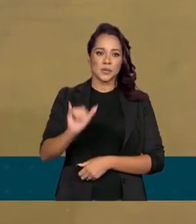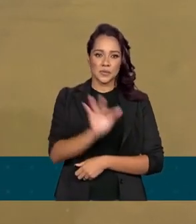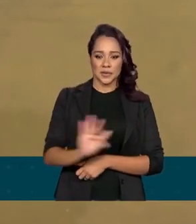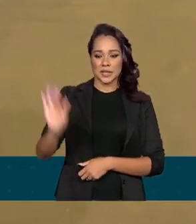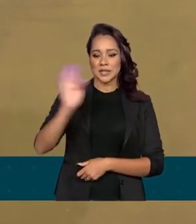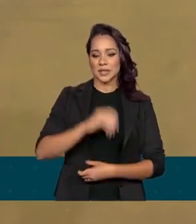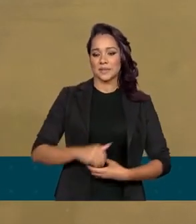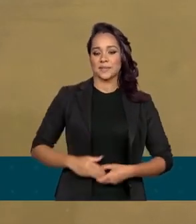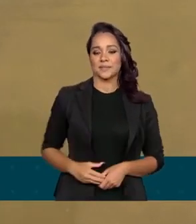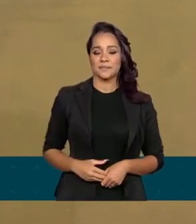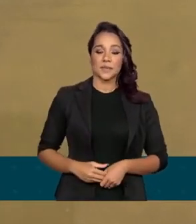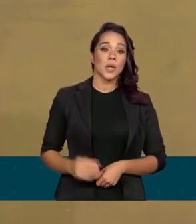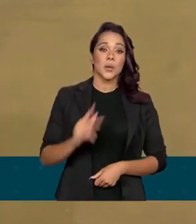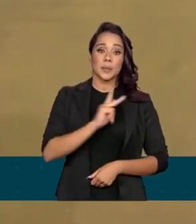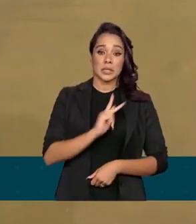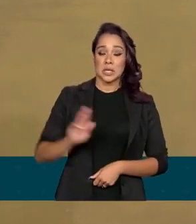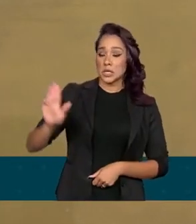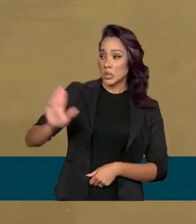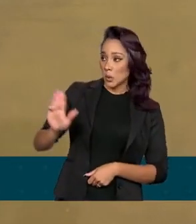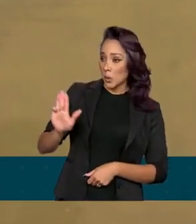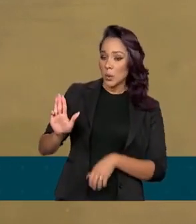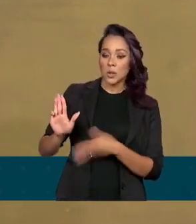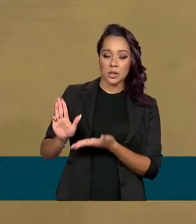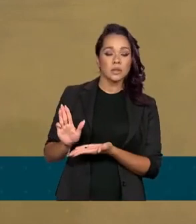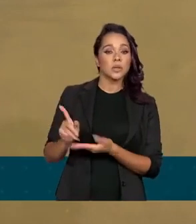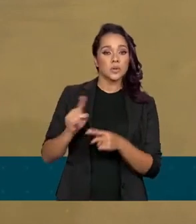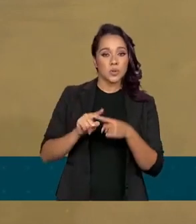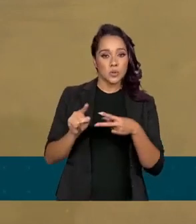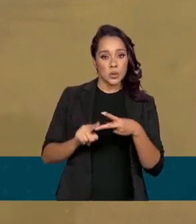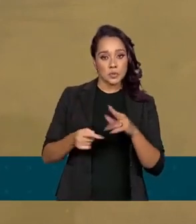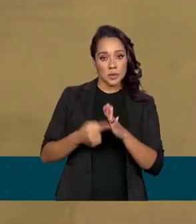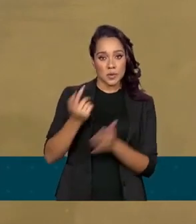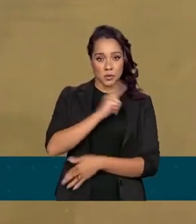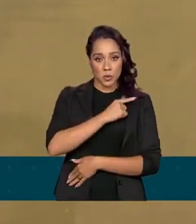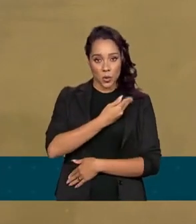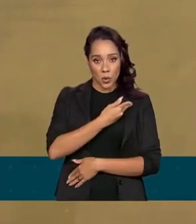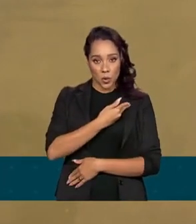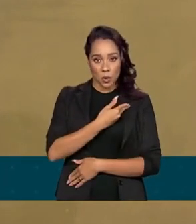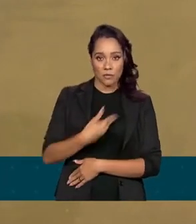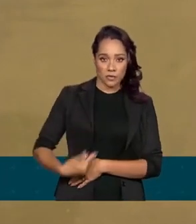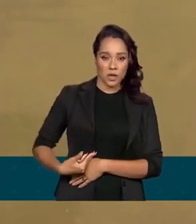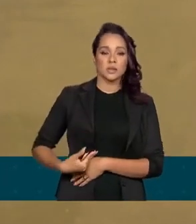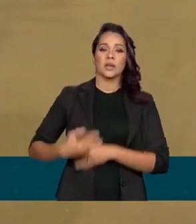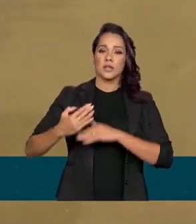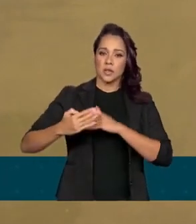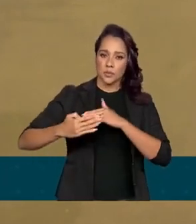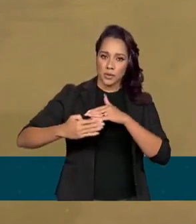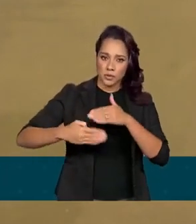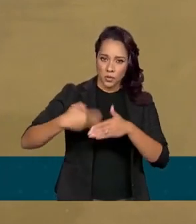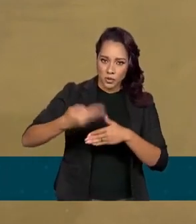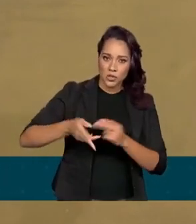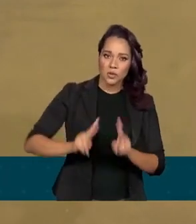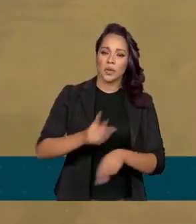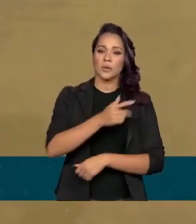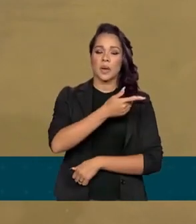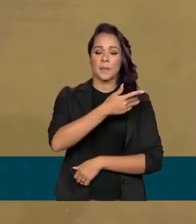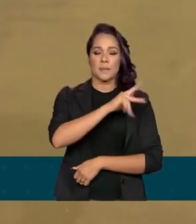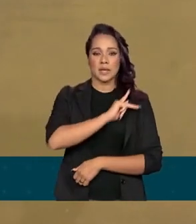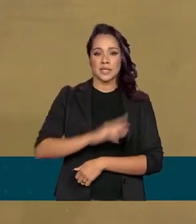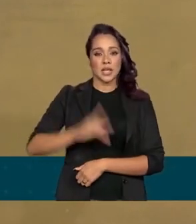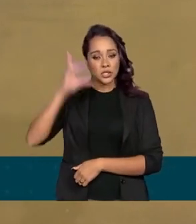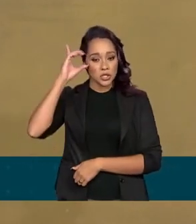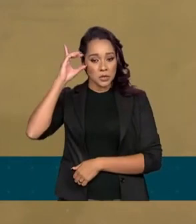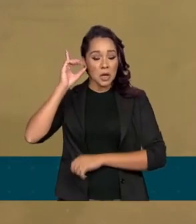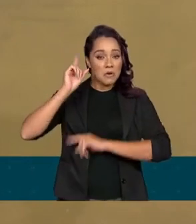federais. O presidente Lula, nos seus dois primeiros governos, e dado sequência com a presidenta Dilma, fez uma revolução